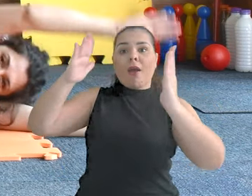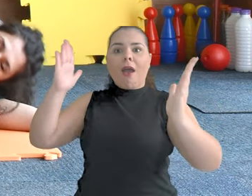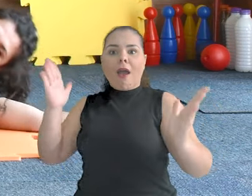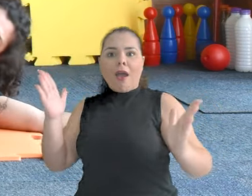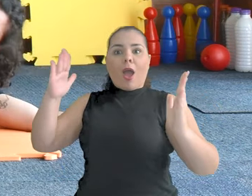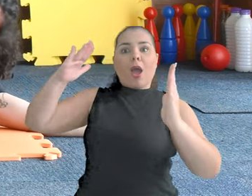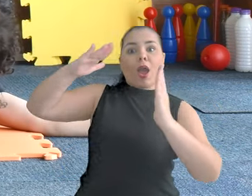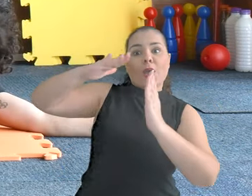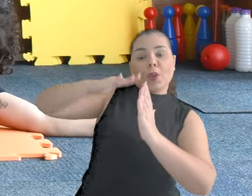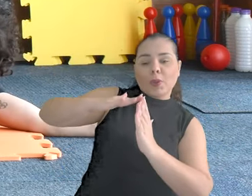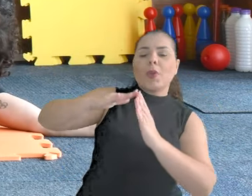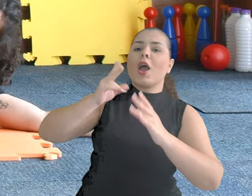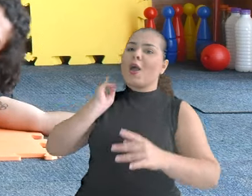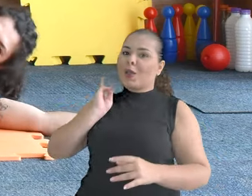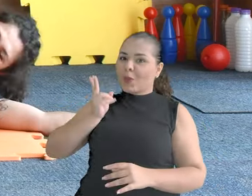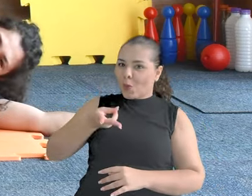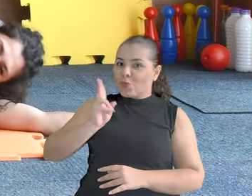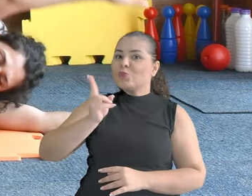cima